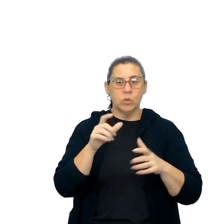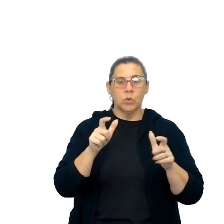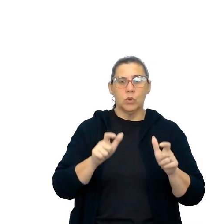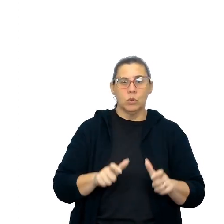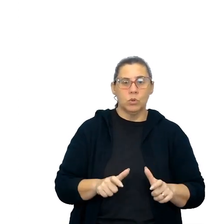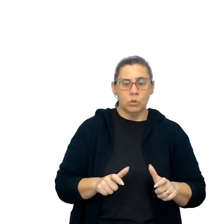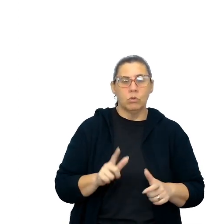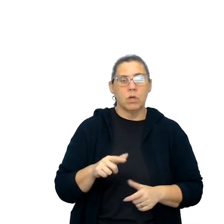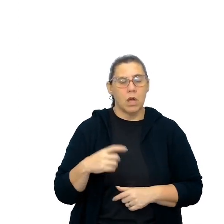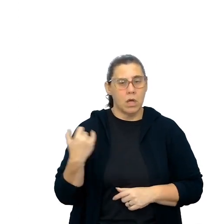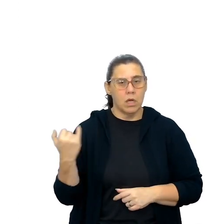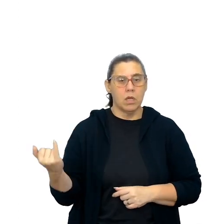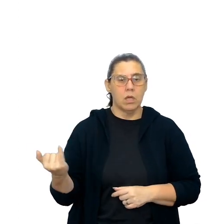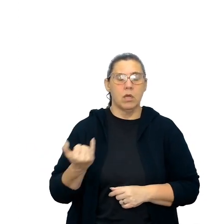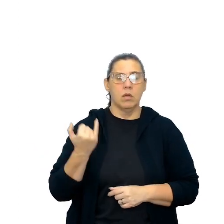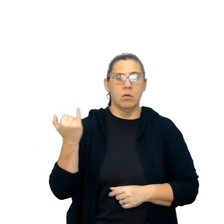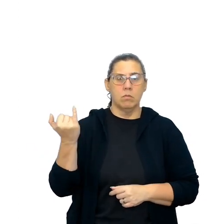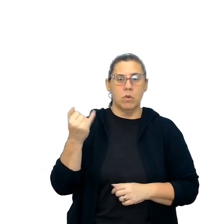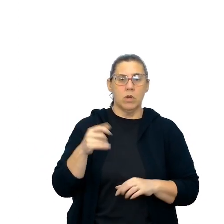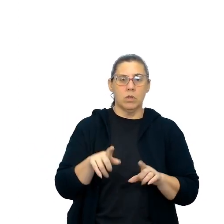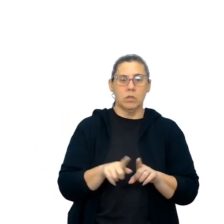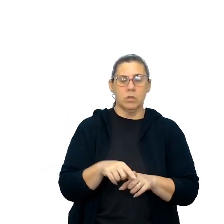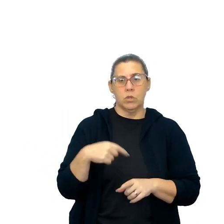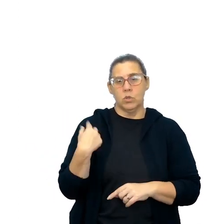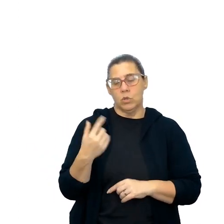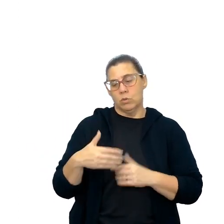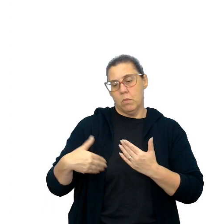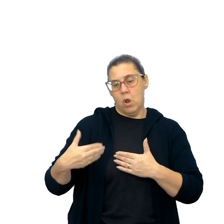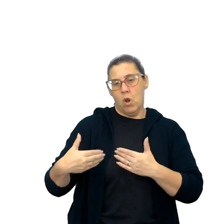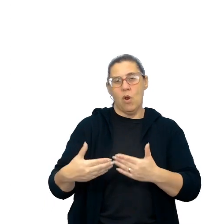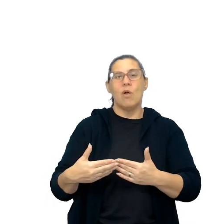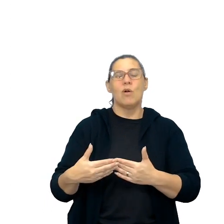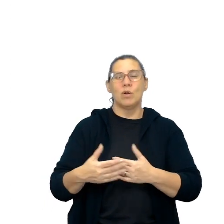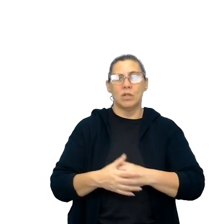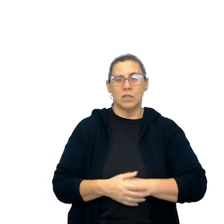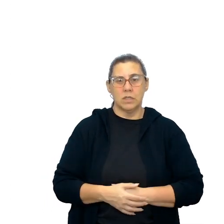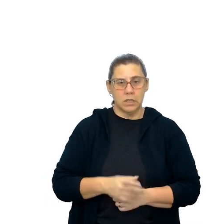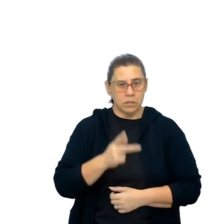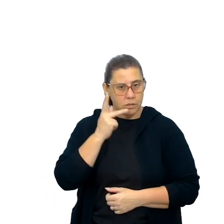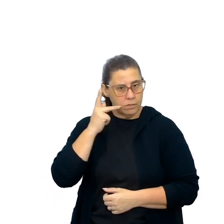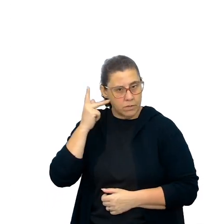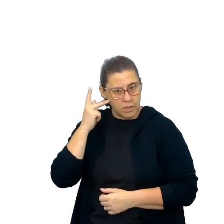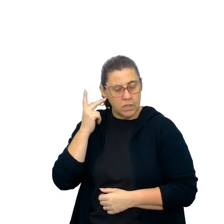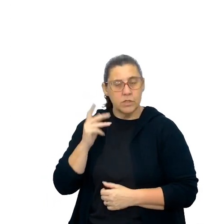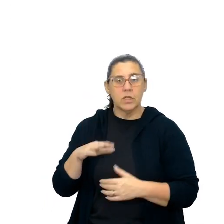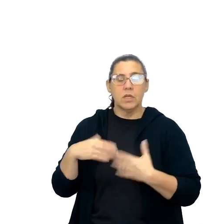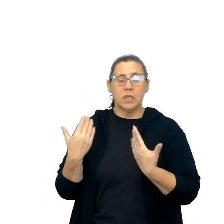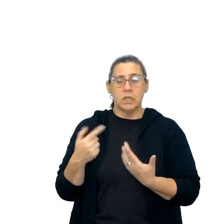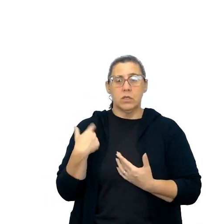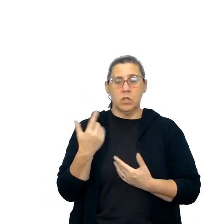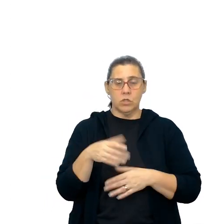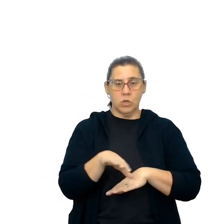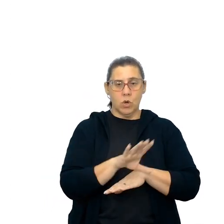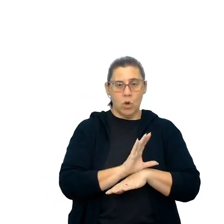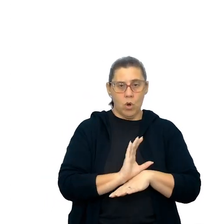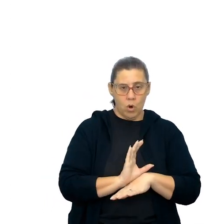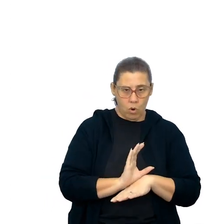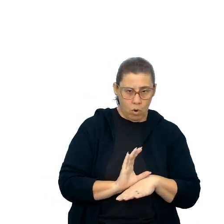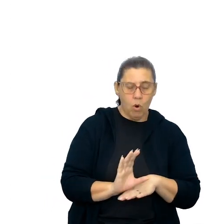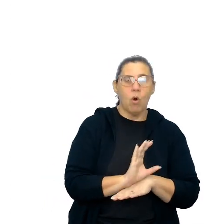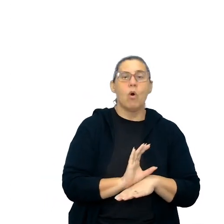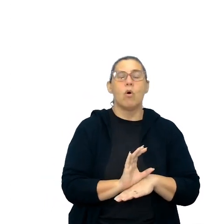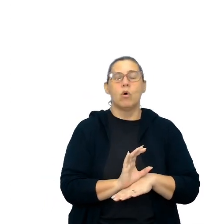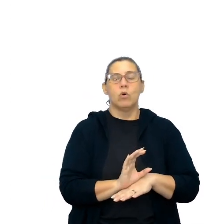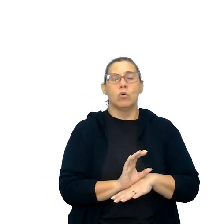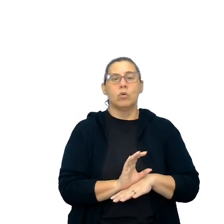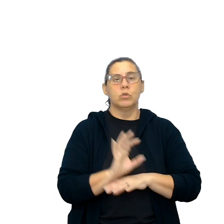localização, que é muito importante no nosso processo de dia a dia. Então, a nossa constituição de estruturação